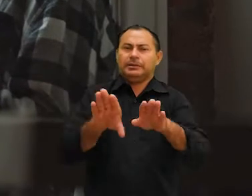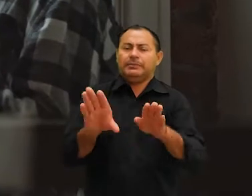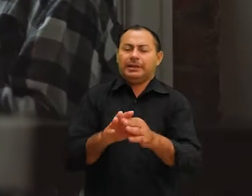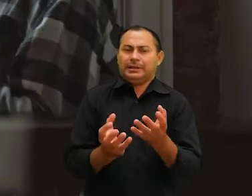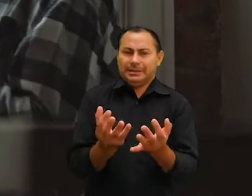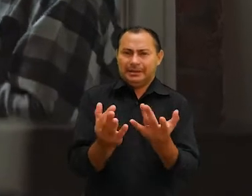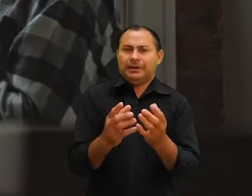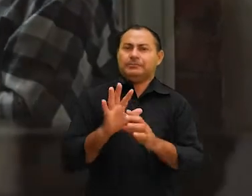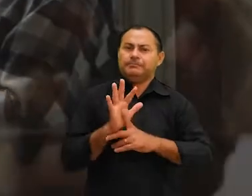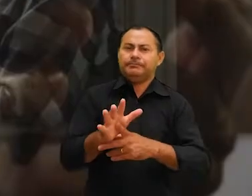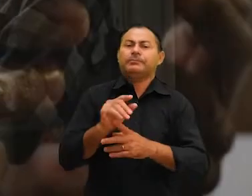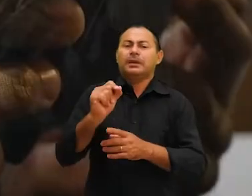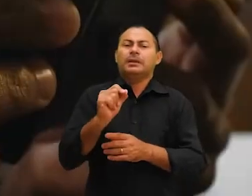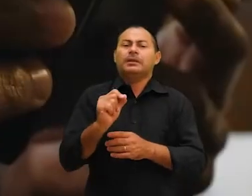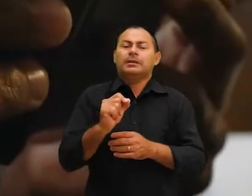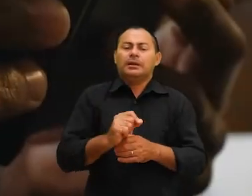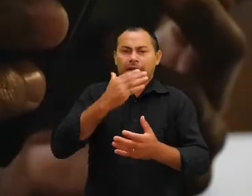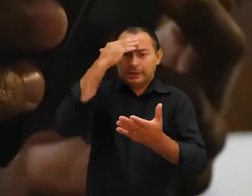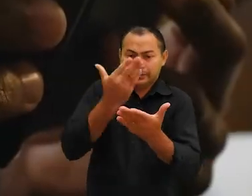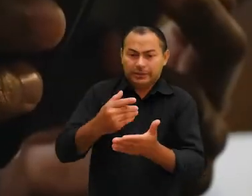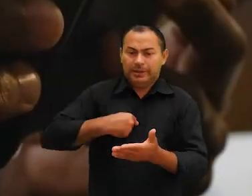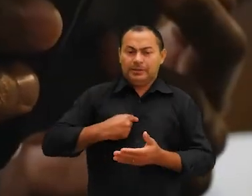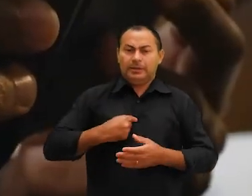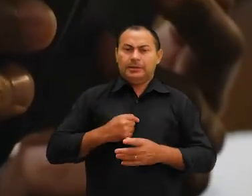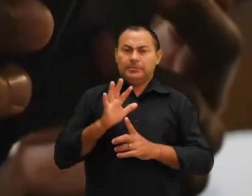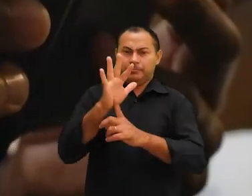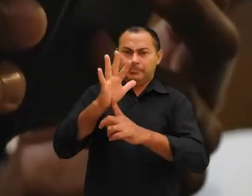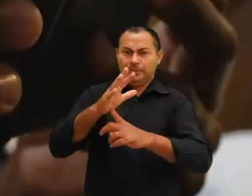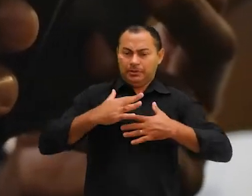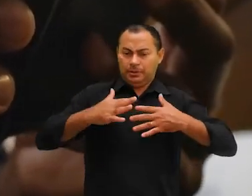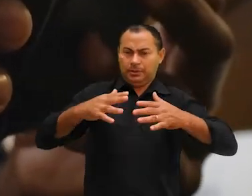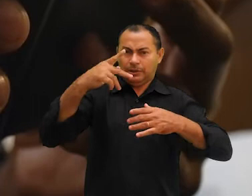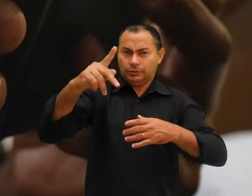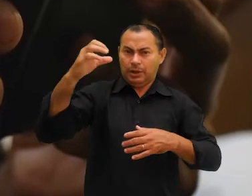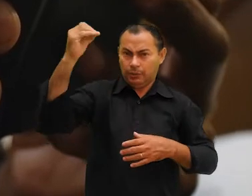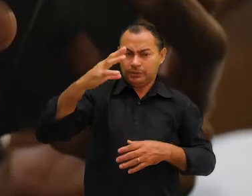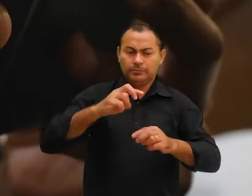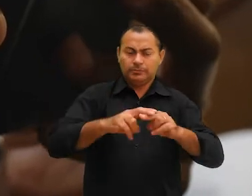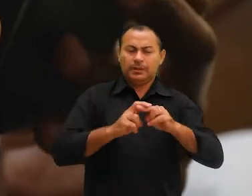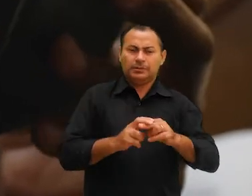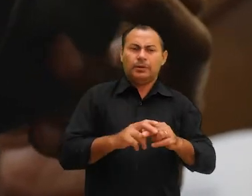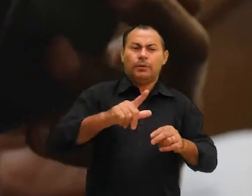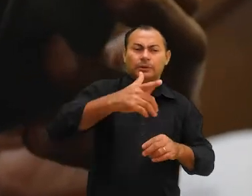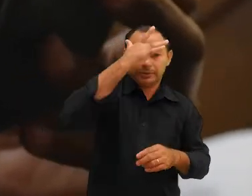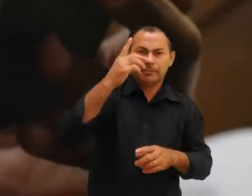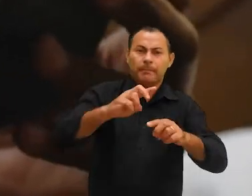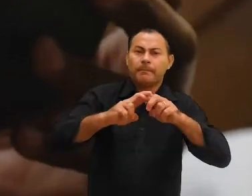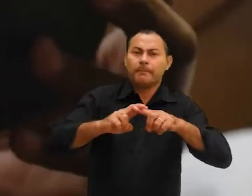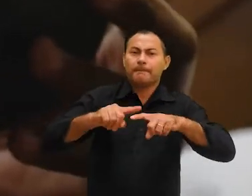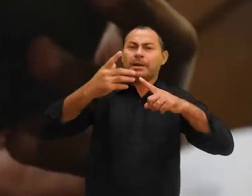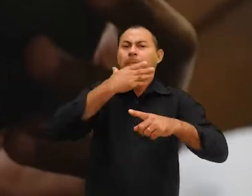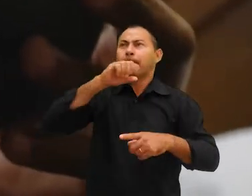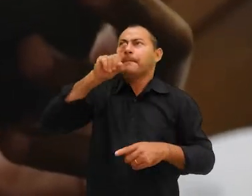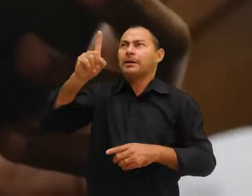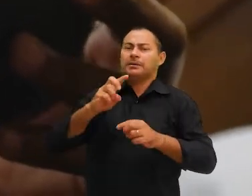vai brigar e também fiquei embaixo quem me se por mim e brilhe sua luz uma luz que ia trabalhar outras pessoas não para você mostrar o